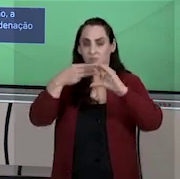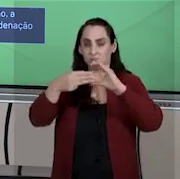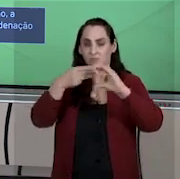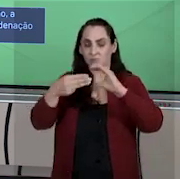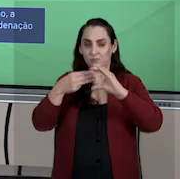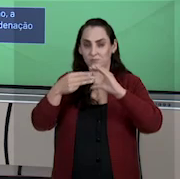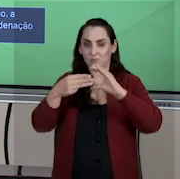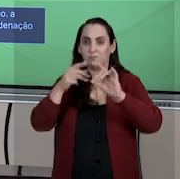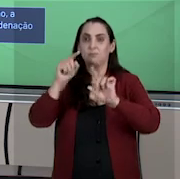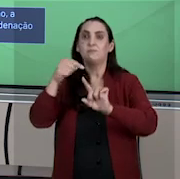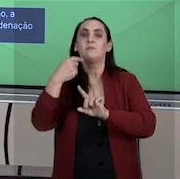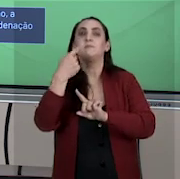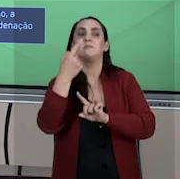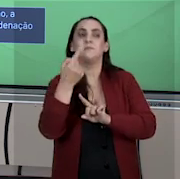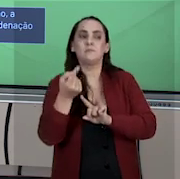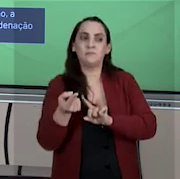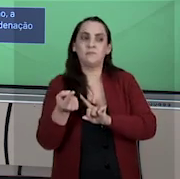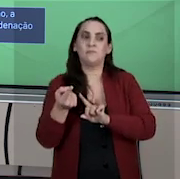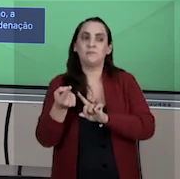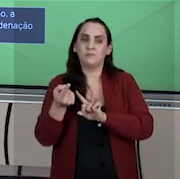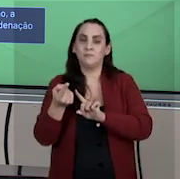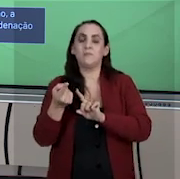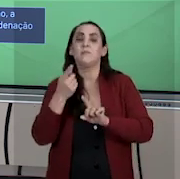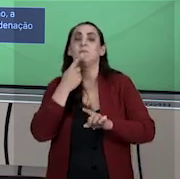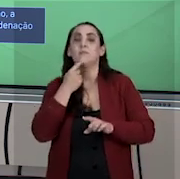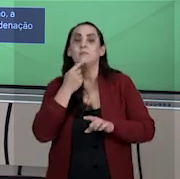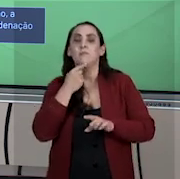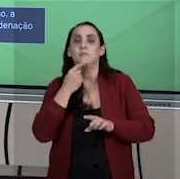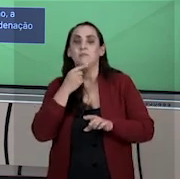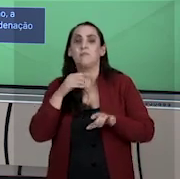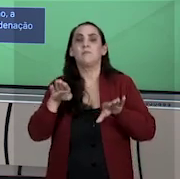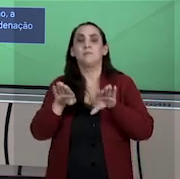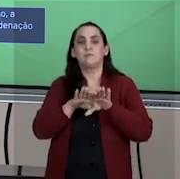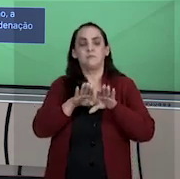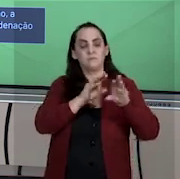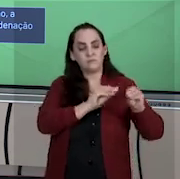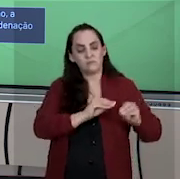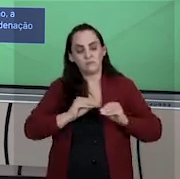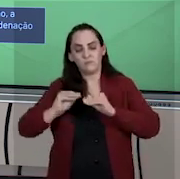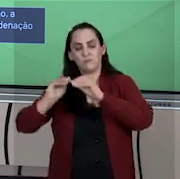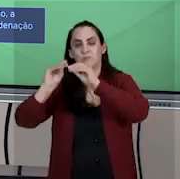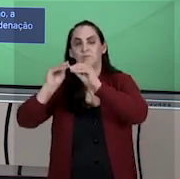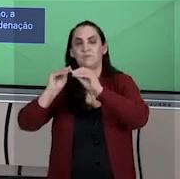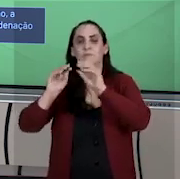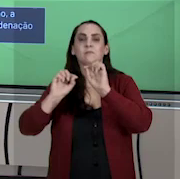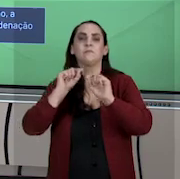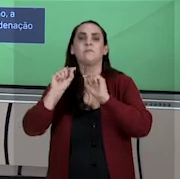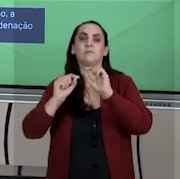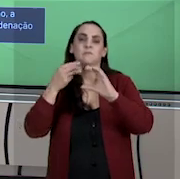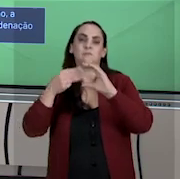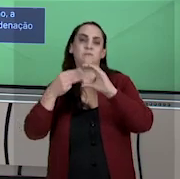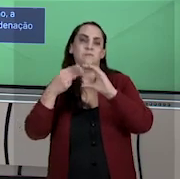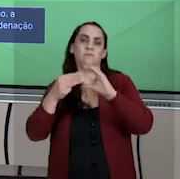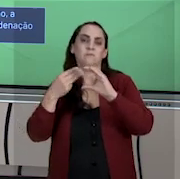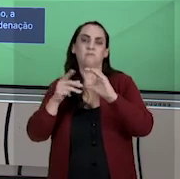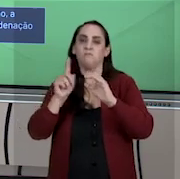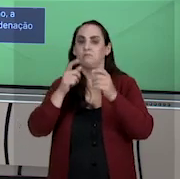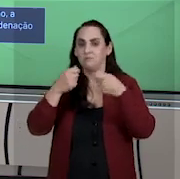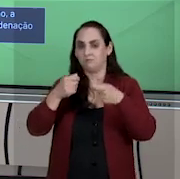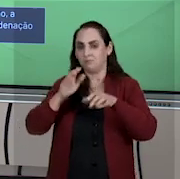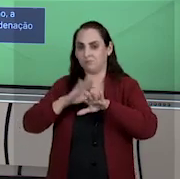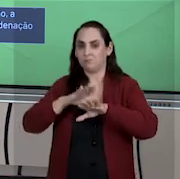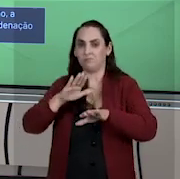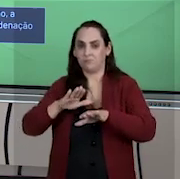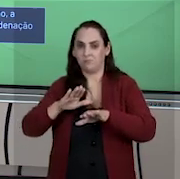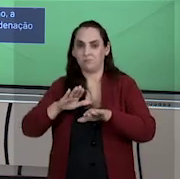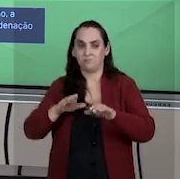aí depois esse mesmo sangue vai carrear, vai levar aquilo que a célula já não precisa mais, tá?